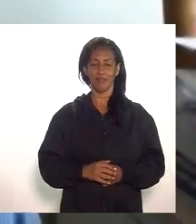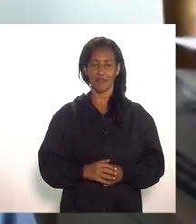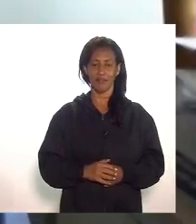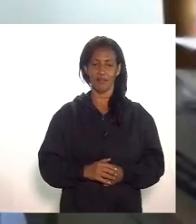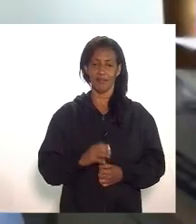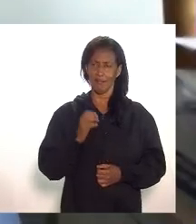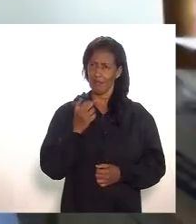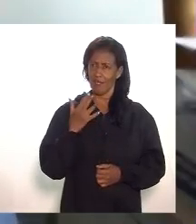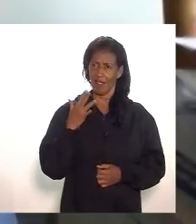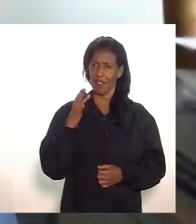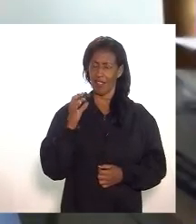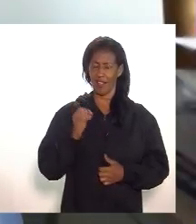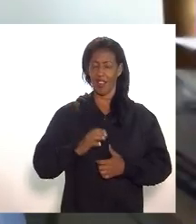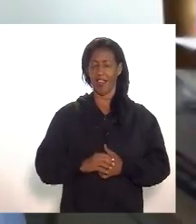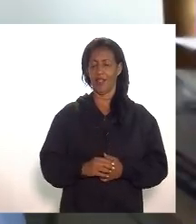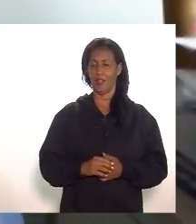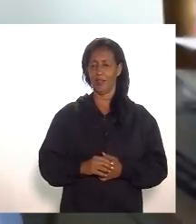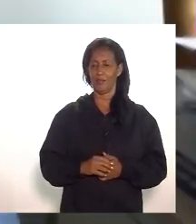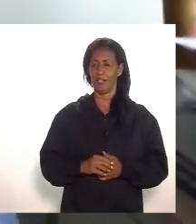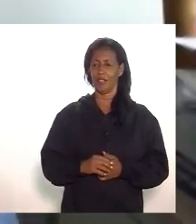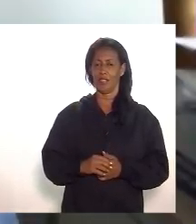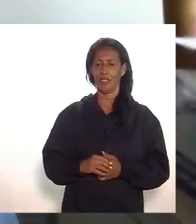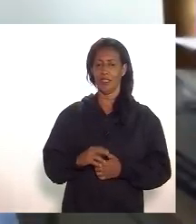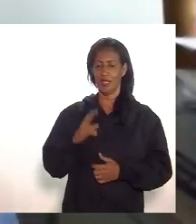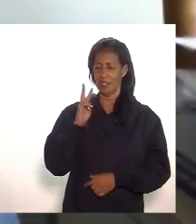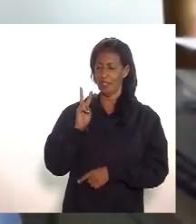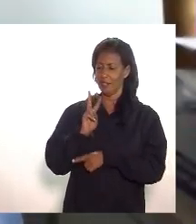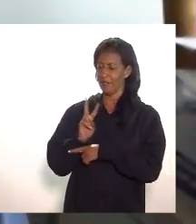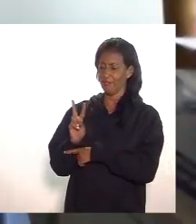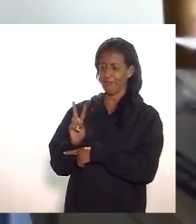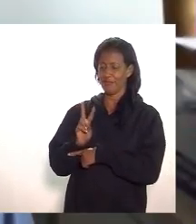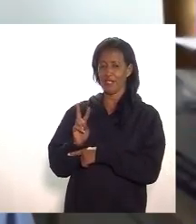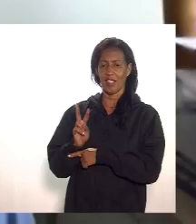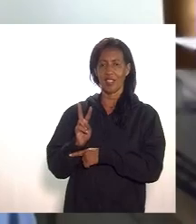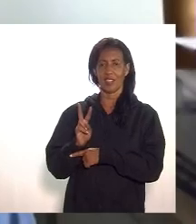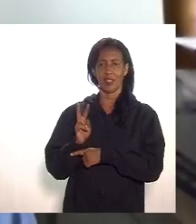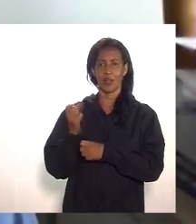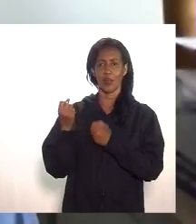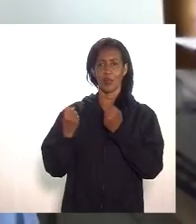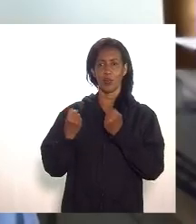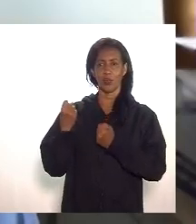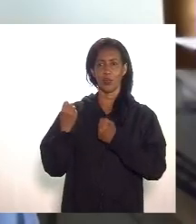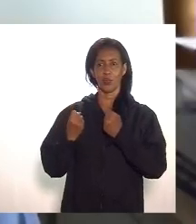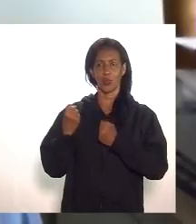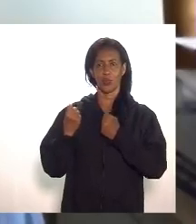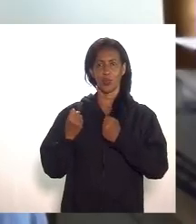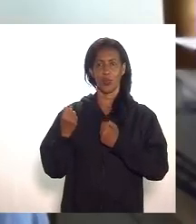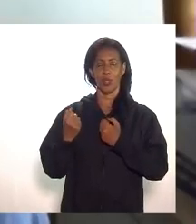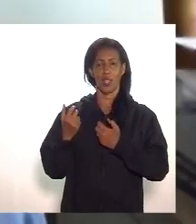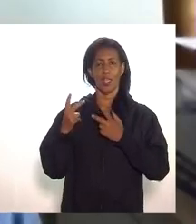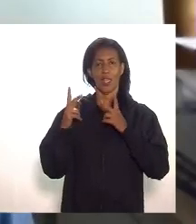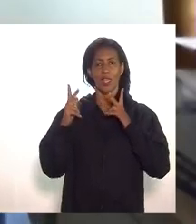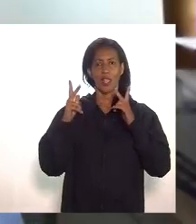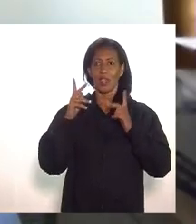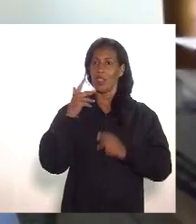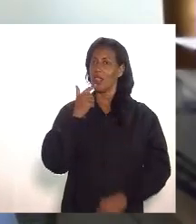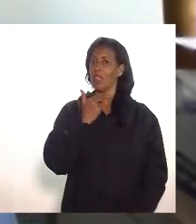a inspeção veicular não dá o direito da autoridade de